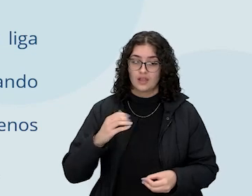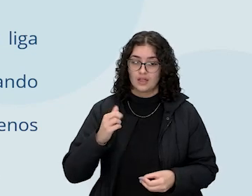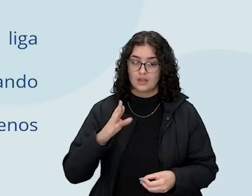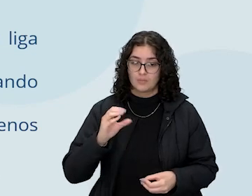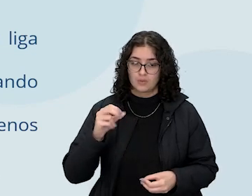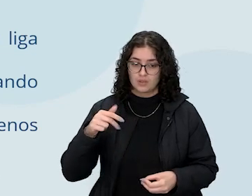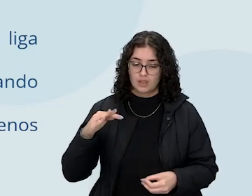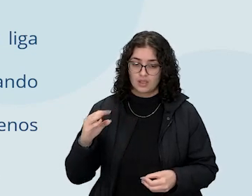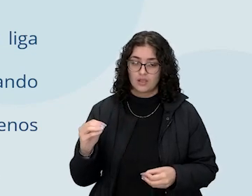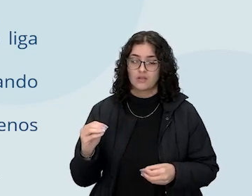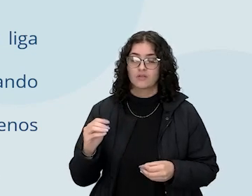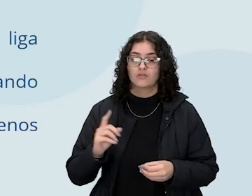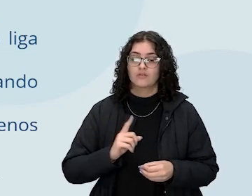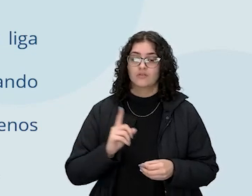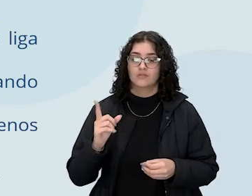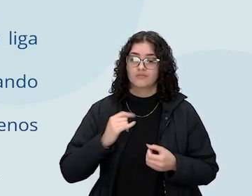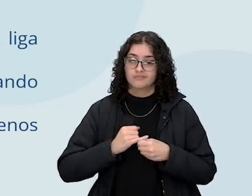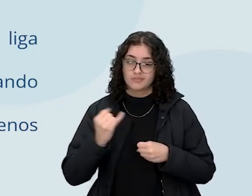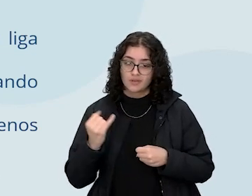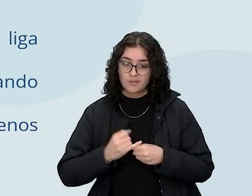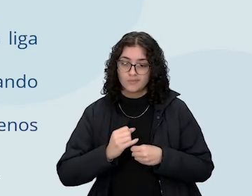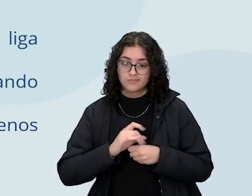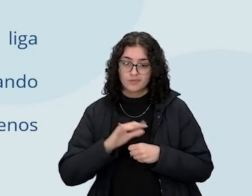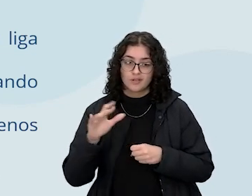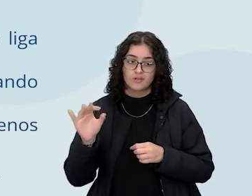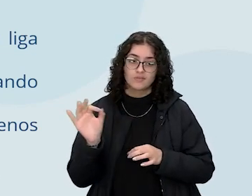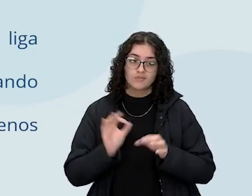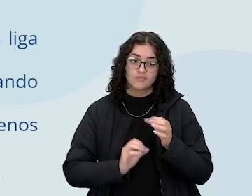cálcio com íons alumínio formando